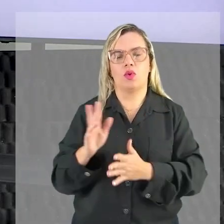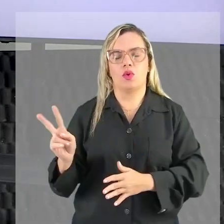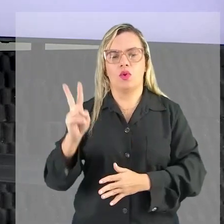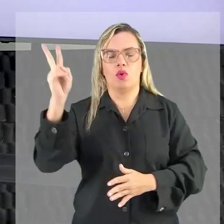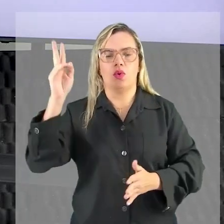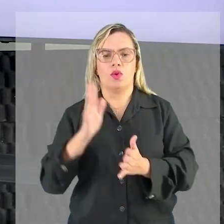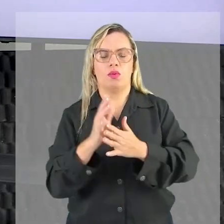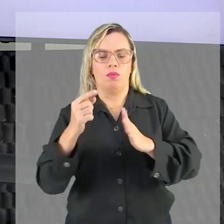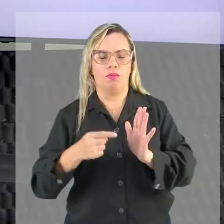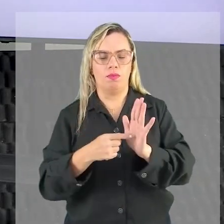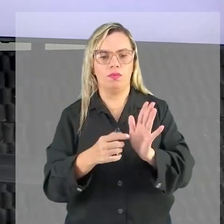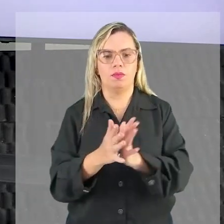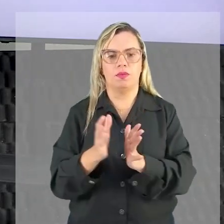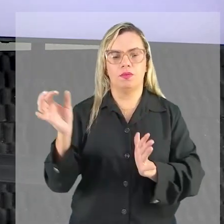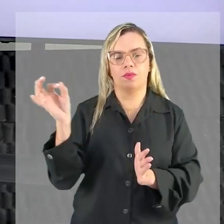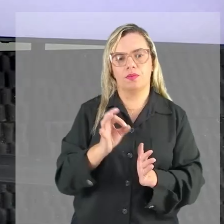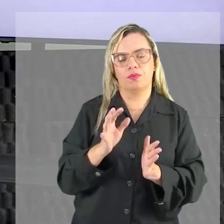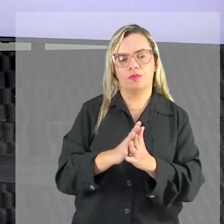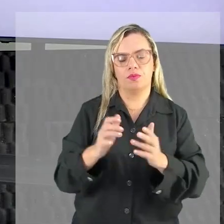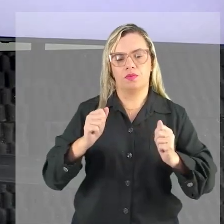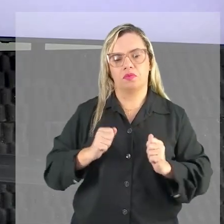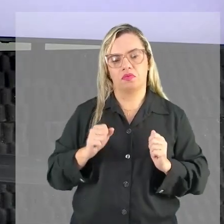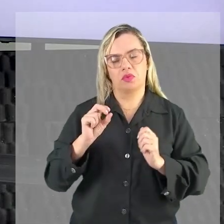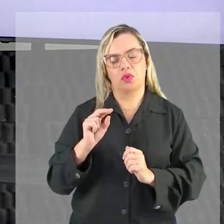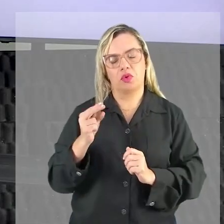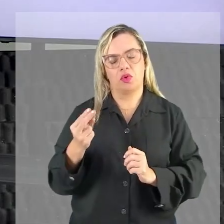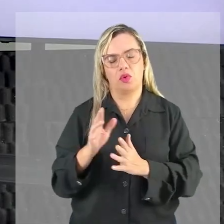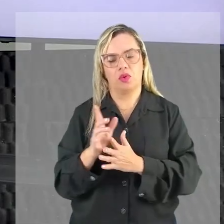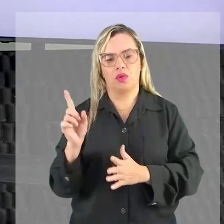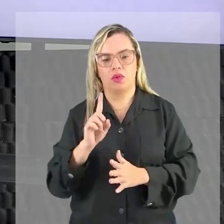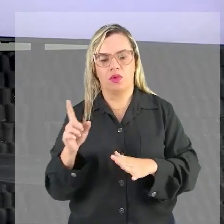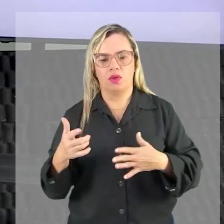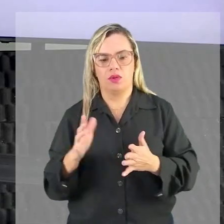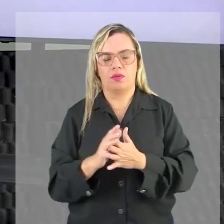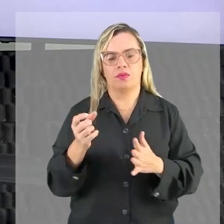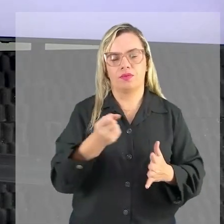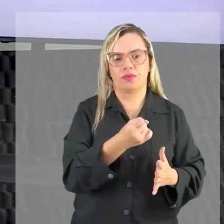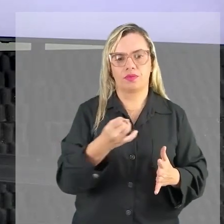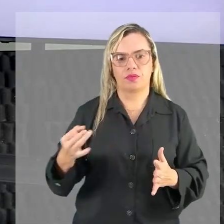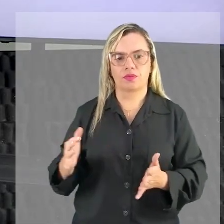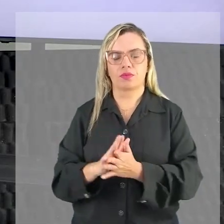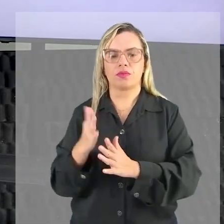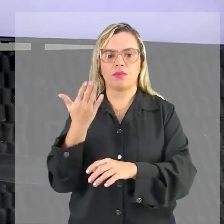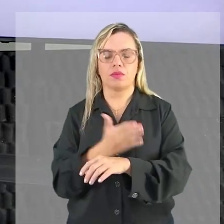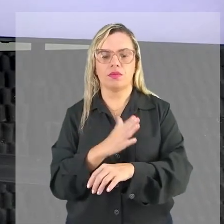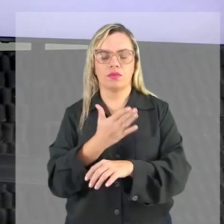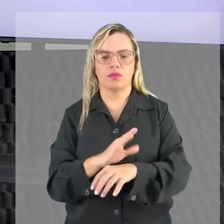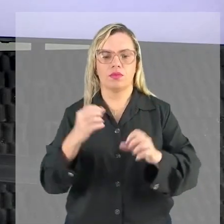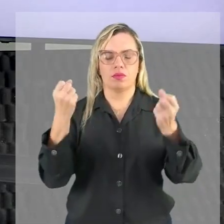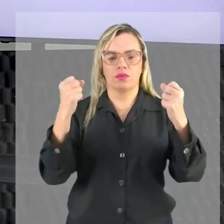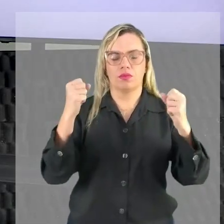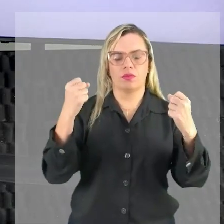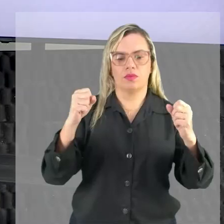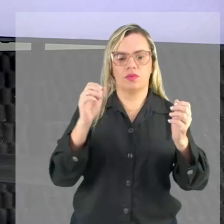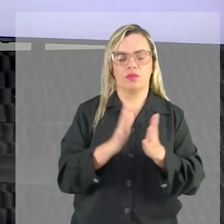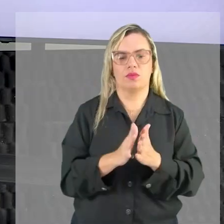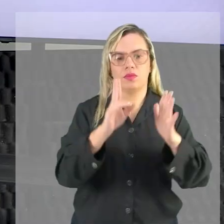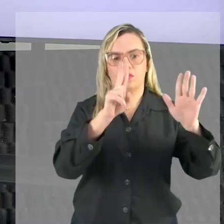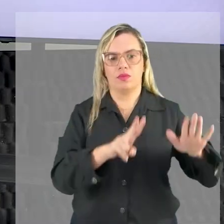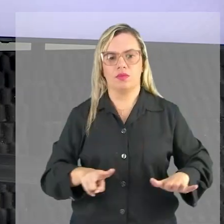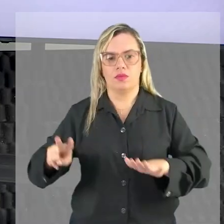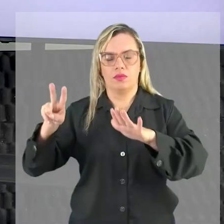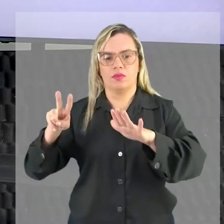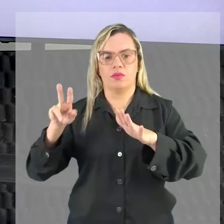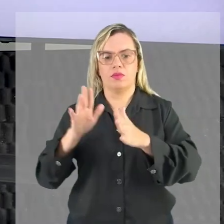é sedentário ou não, ele é ativo? Através da quantidade de atividade física que ele pratica durante a sua